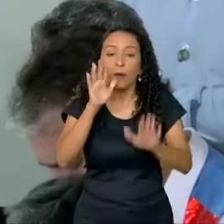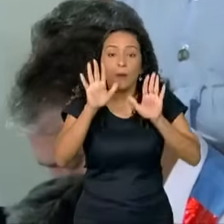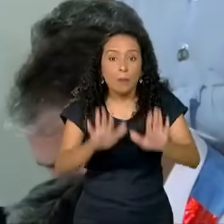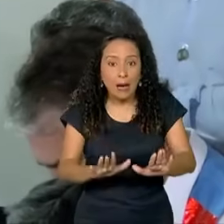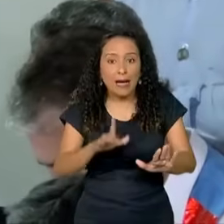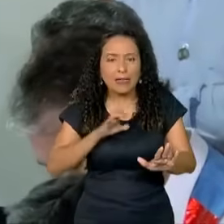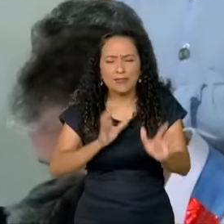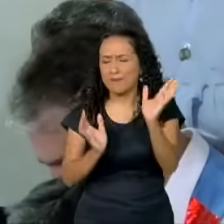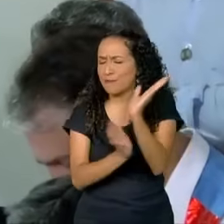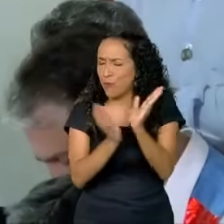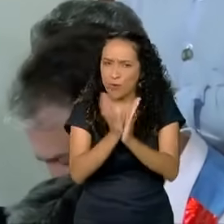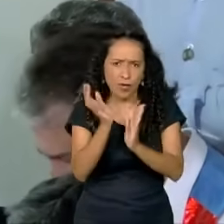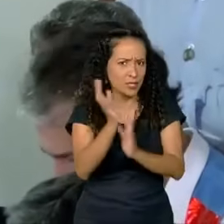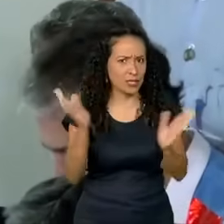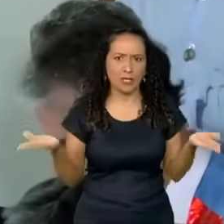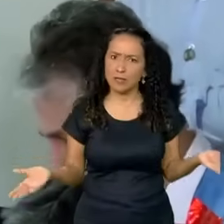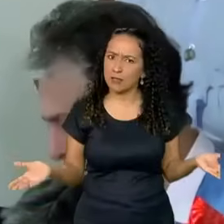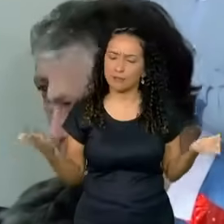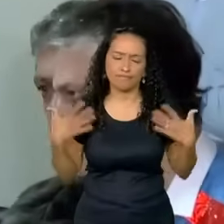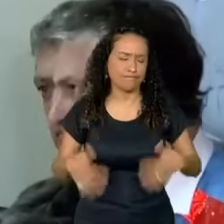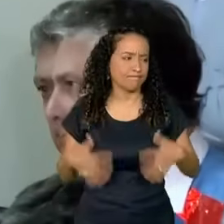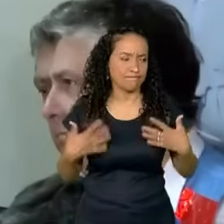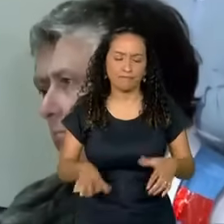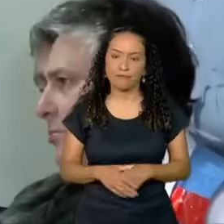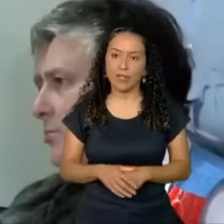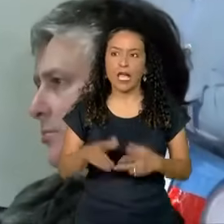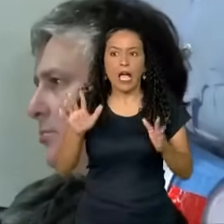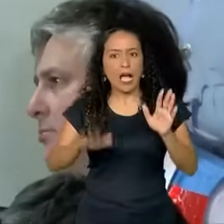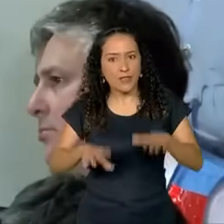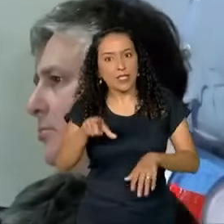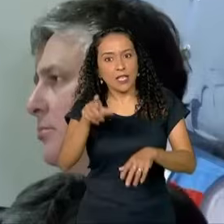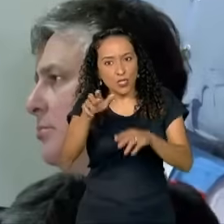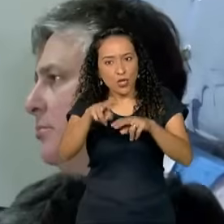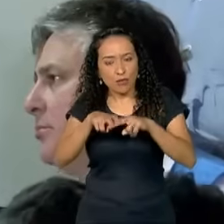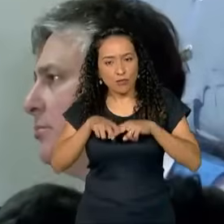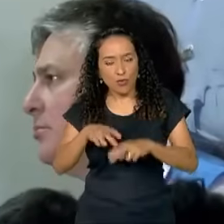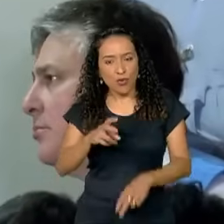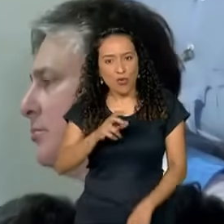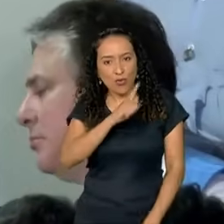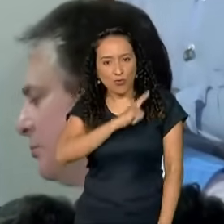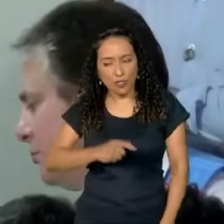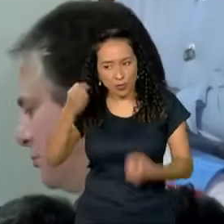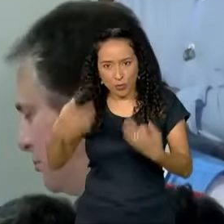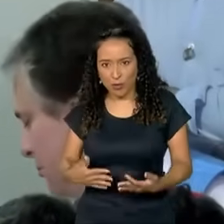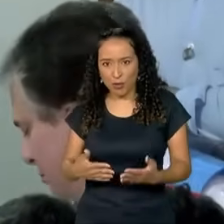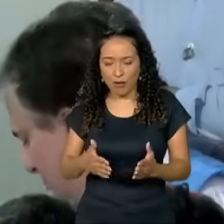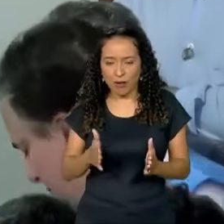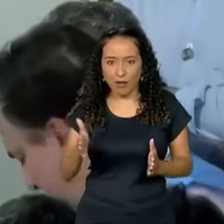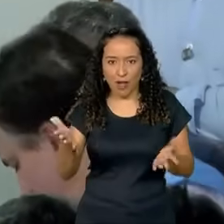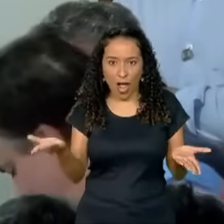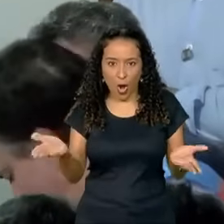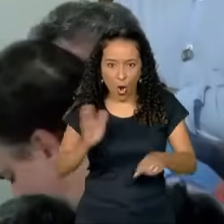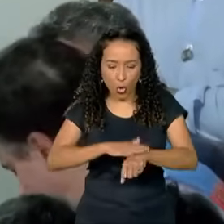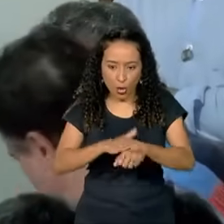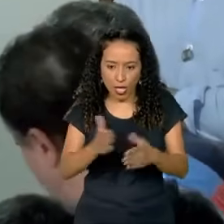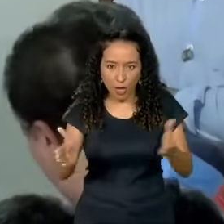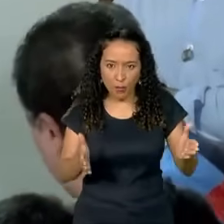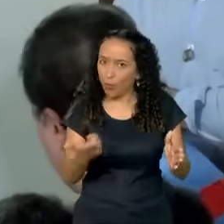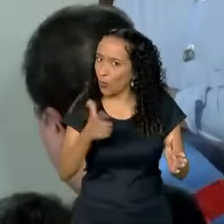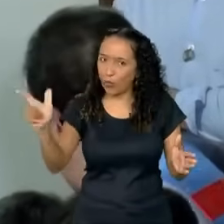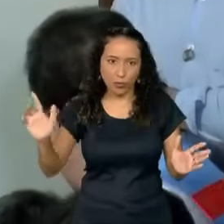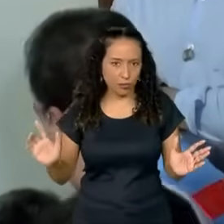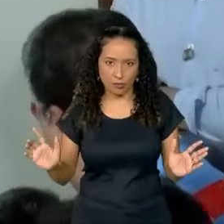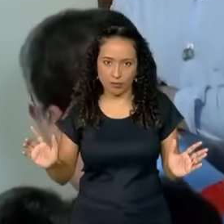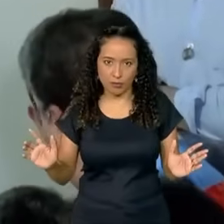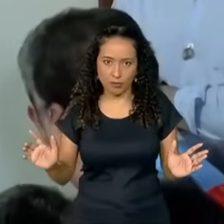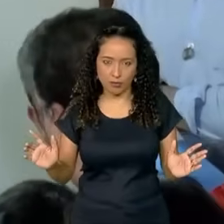uma burocracia que talvez seja isso que o governador diz, olha, os tempos são outros. Então, a gente precisa, quando